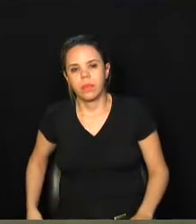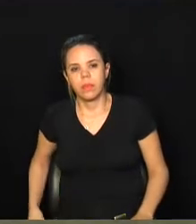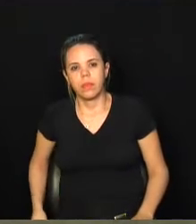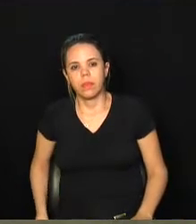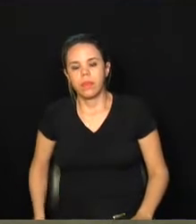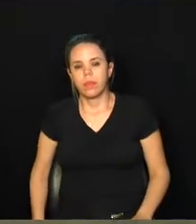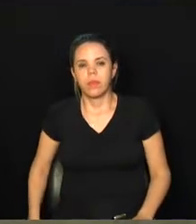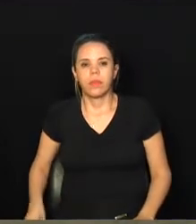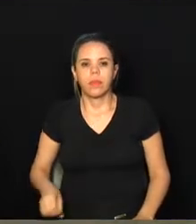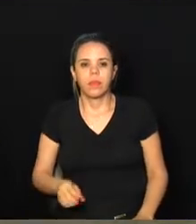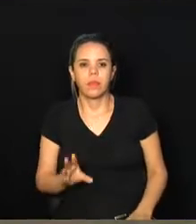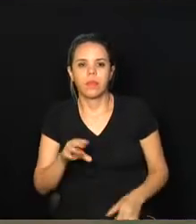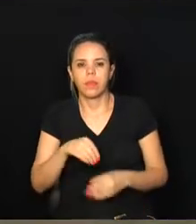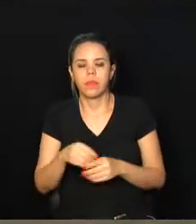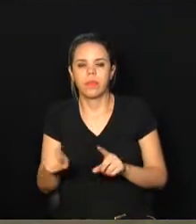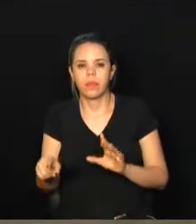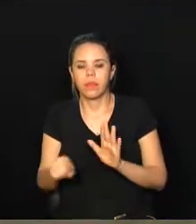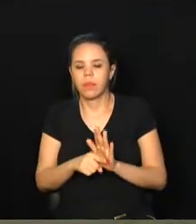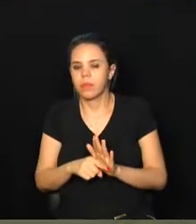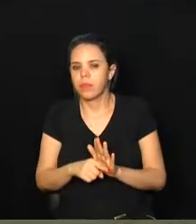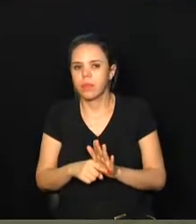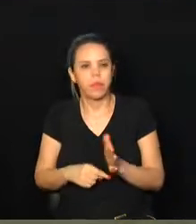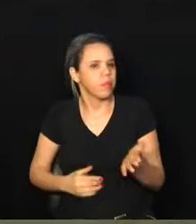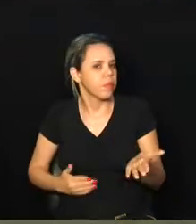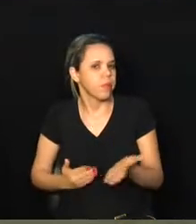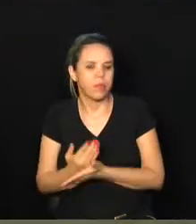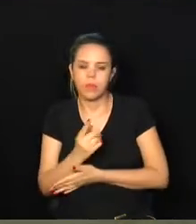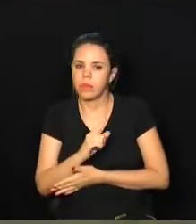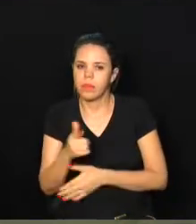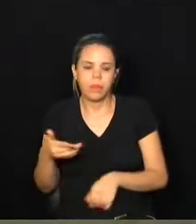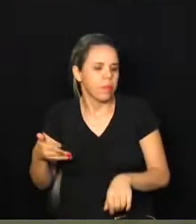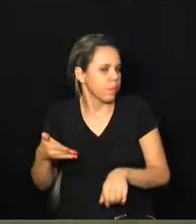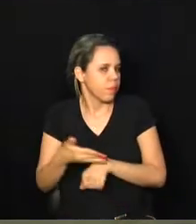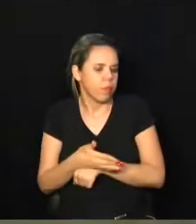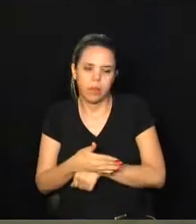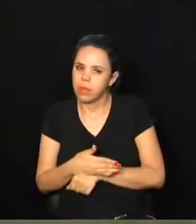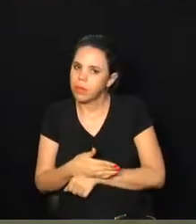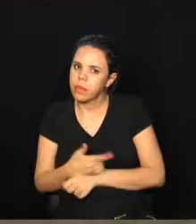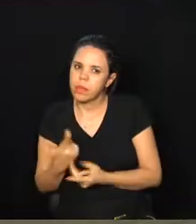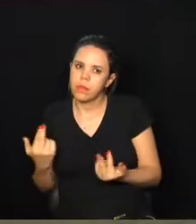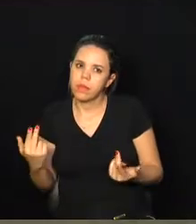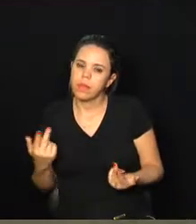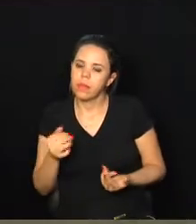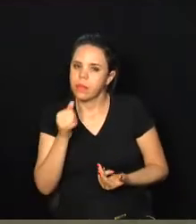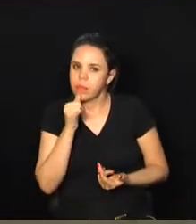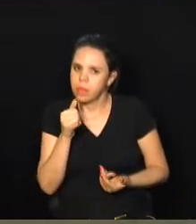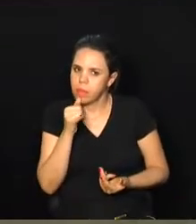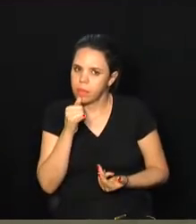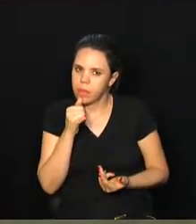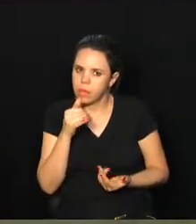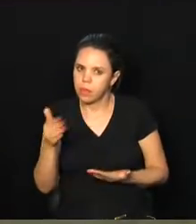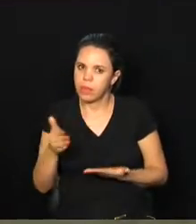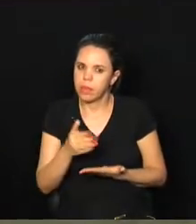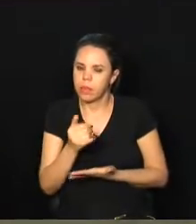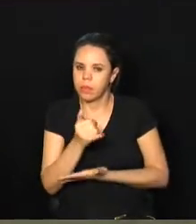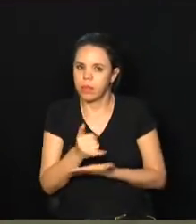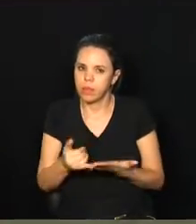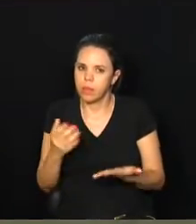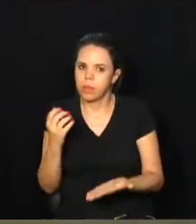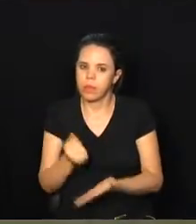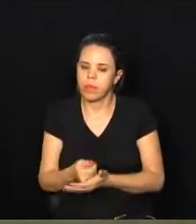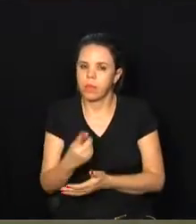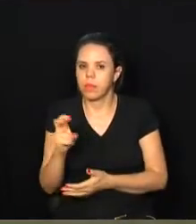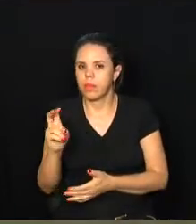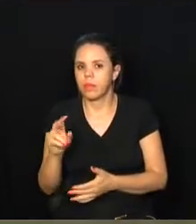você puser lá menos, não vai aprovar, não vai nem entrar. É igual parcela do imposto de renda, quero pagar em